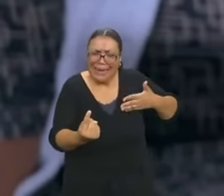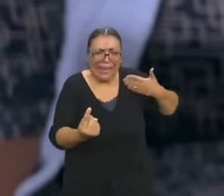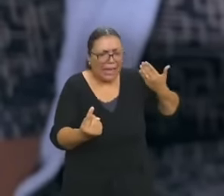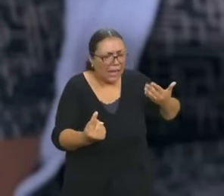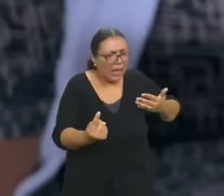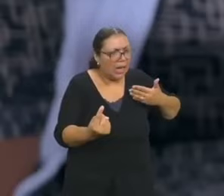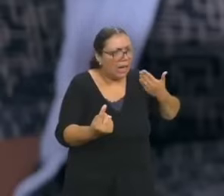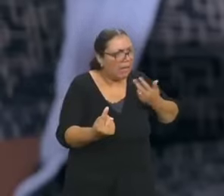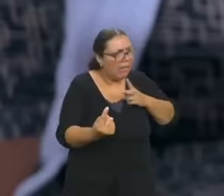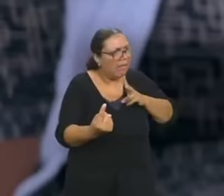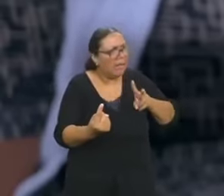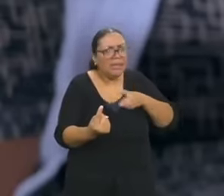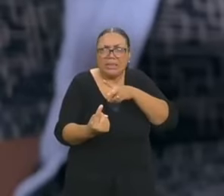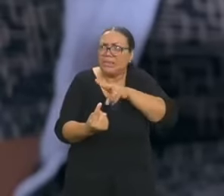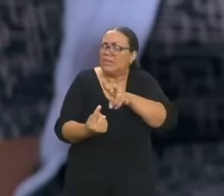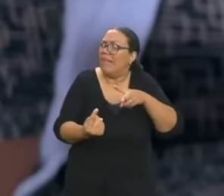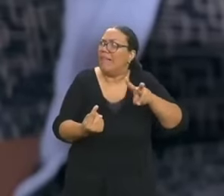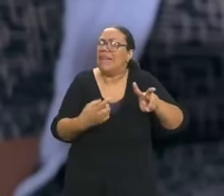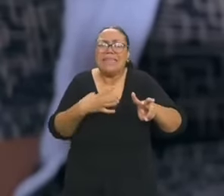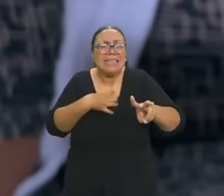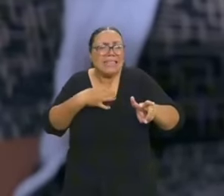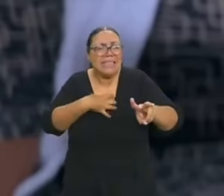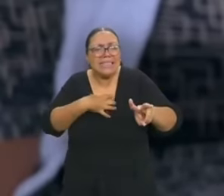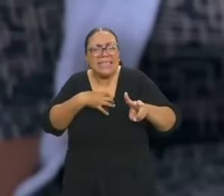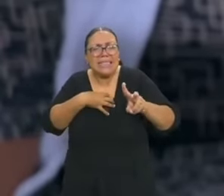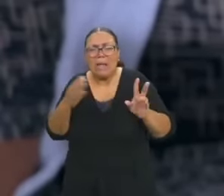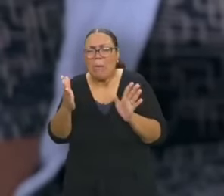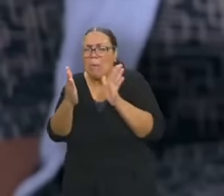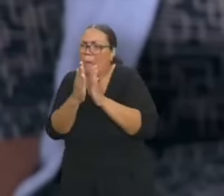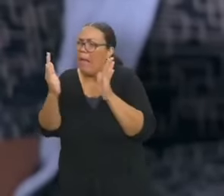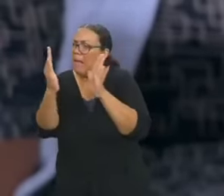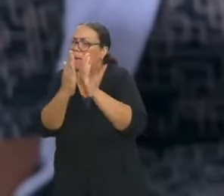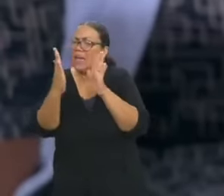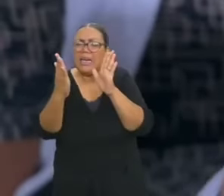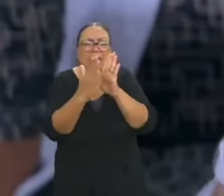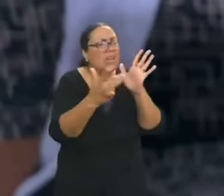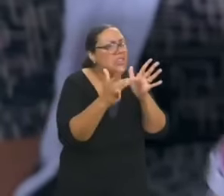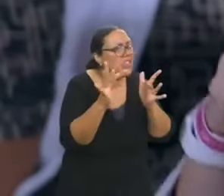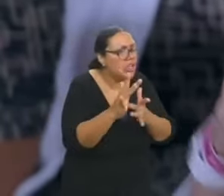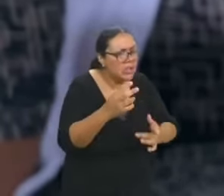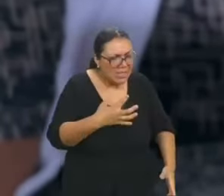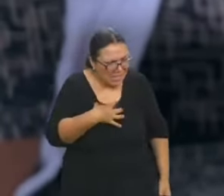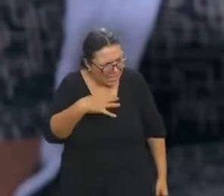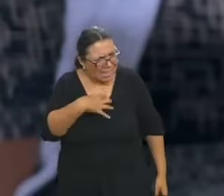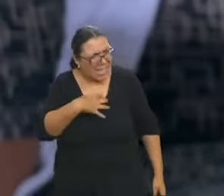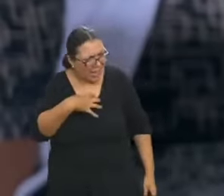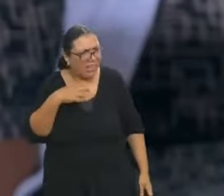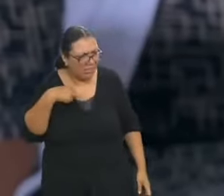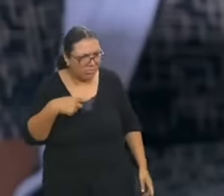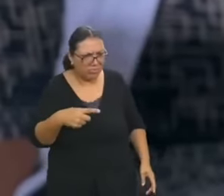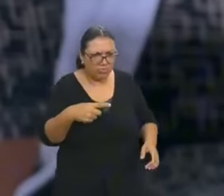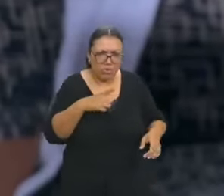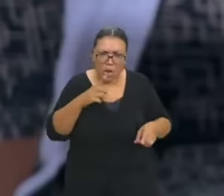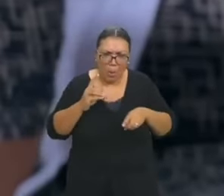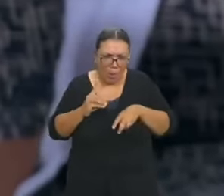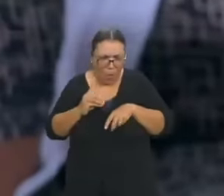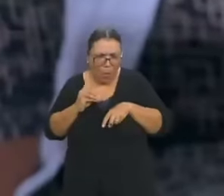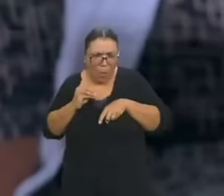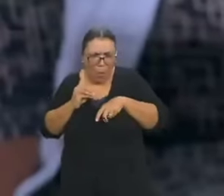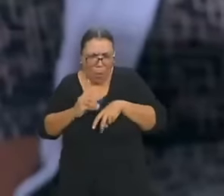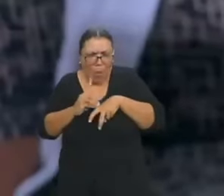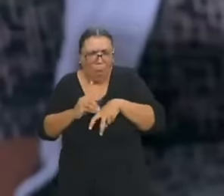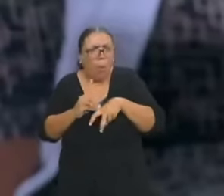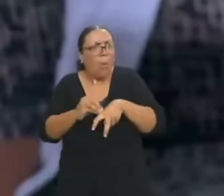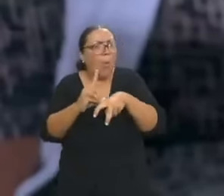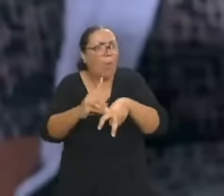grande, sentindo essa presença de Deus naquele lugar e sabendo que ali nós estávamos junto com Ele, cooperando para o que Ele